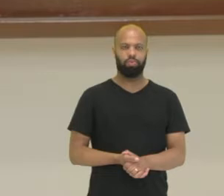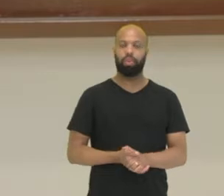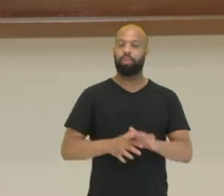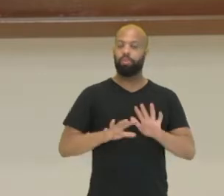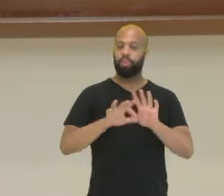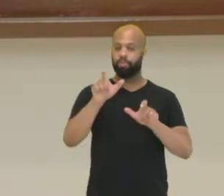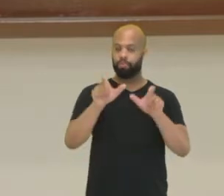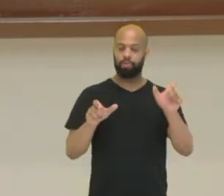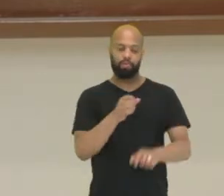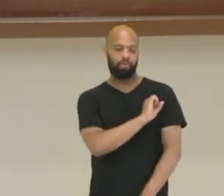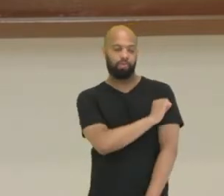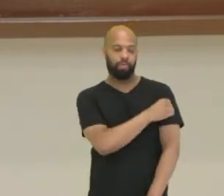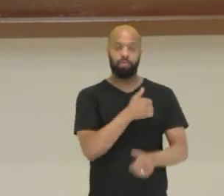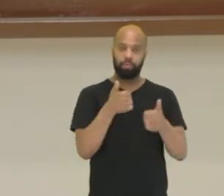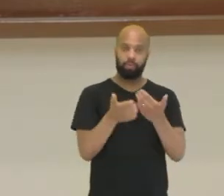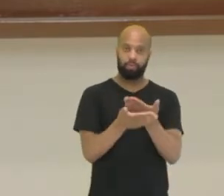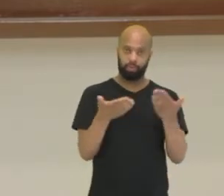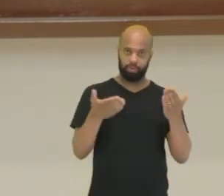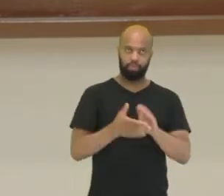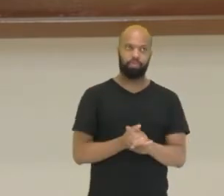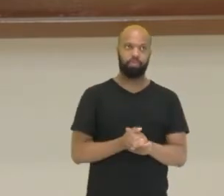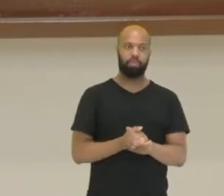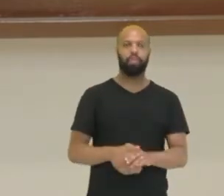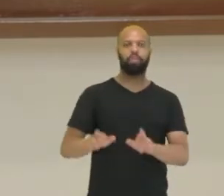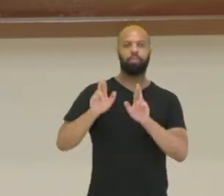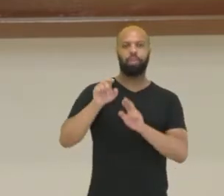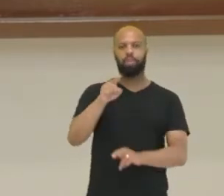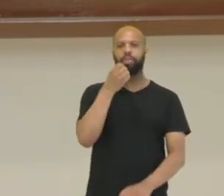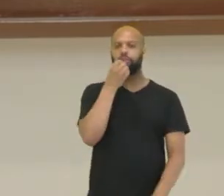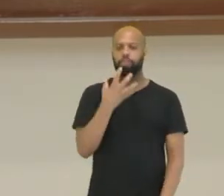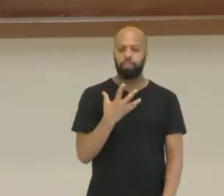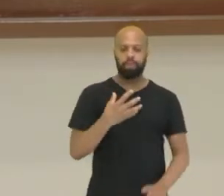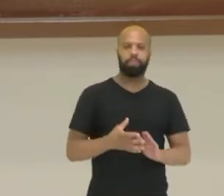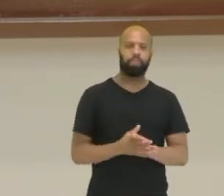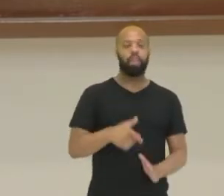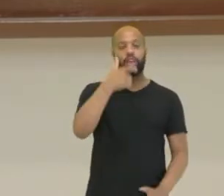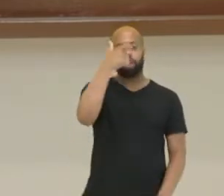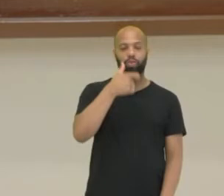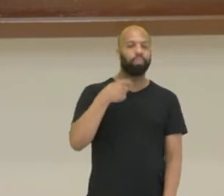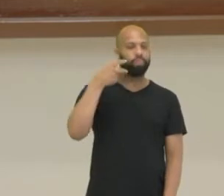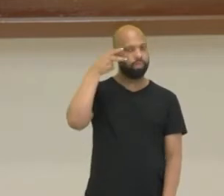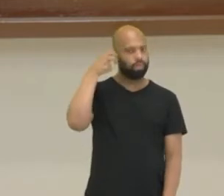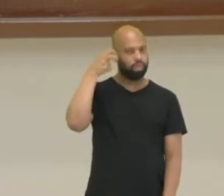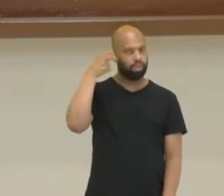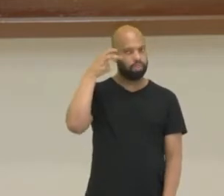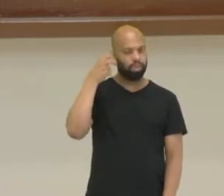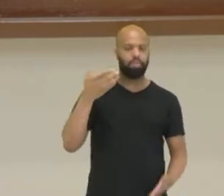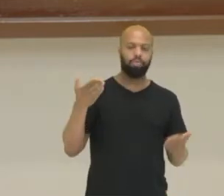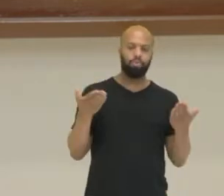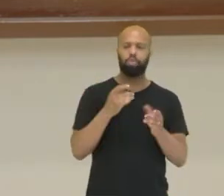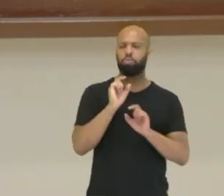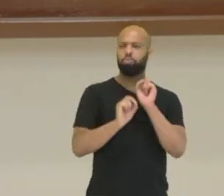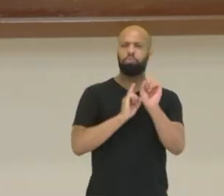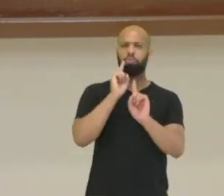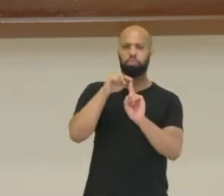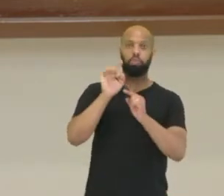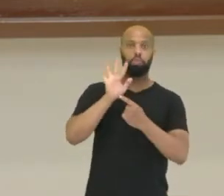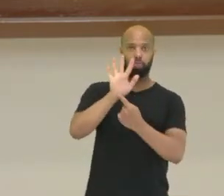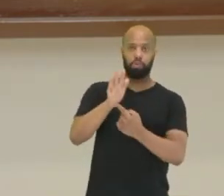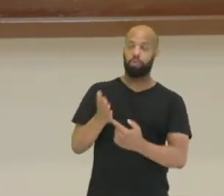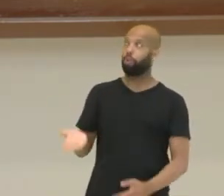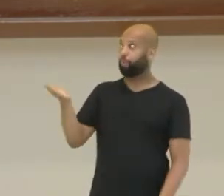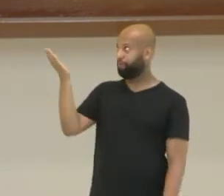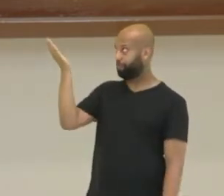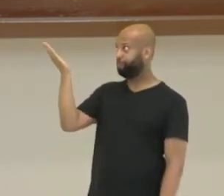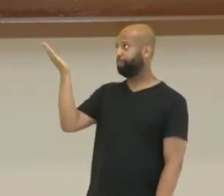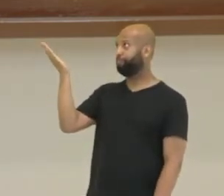E aí, pessoal do oitavo ano, tudo bem com vocês? Espero que estejam todos bem. Aqui é o professor Hidalberto e vamos ver quais são os objetivos da nossa aula de